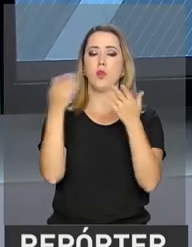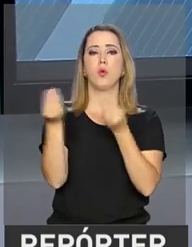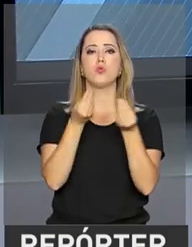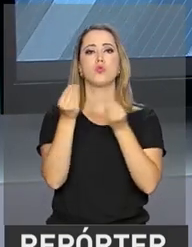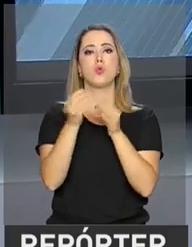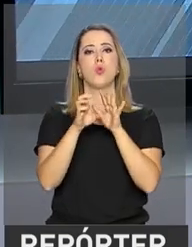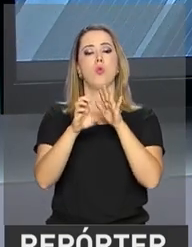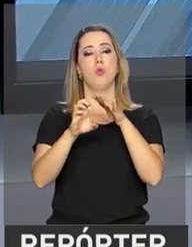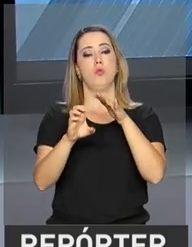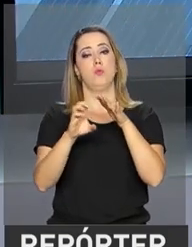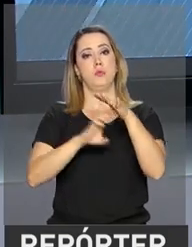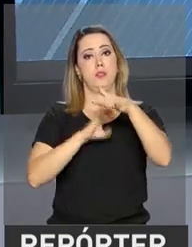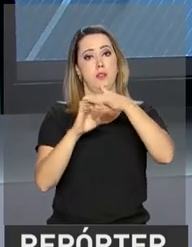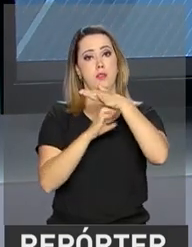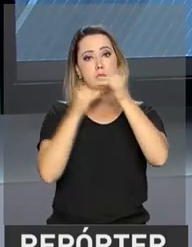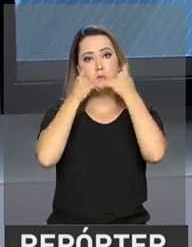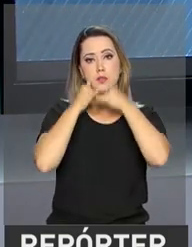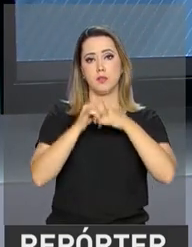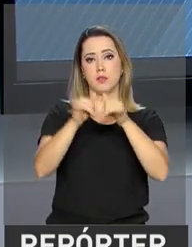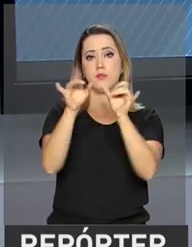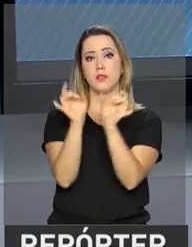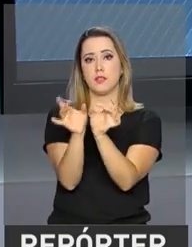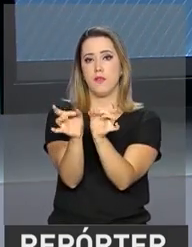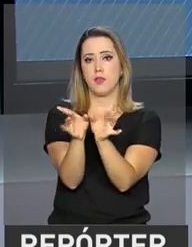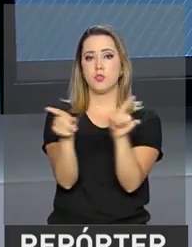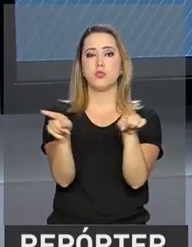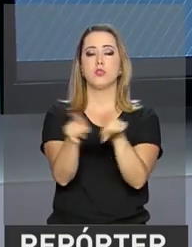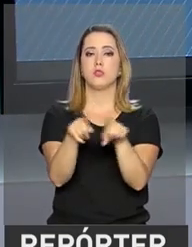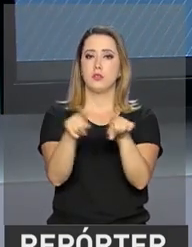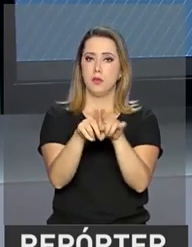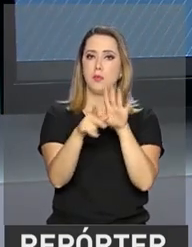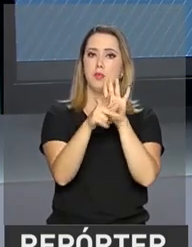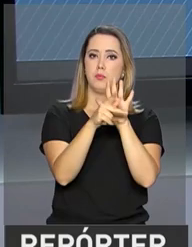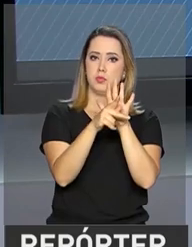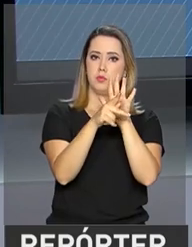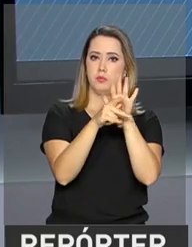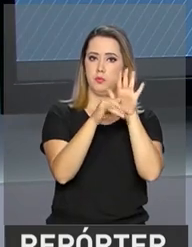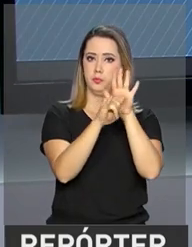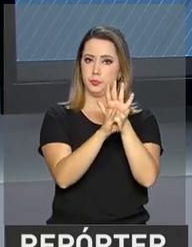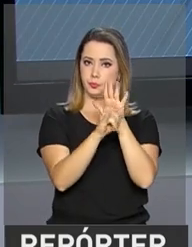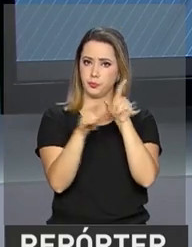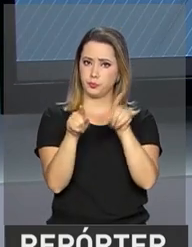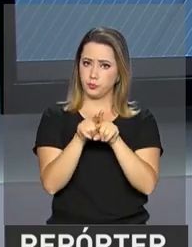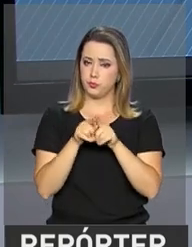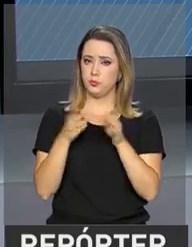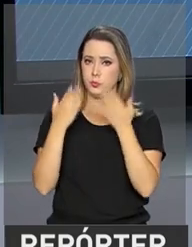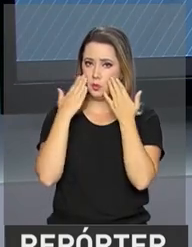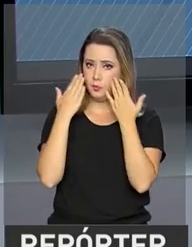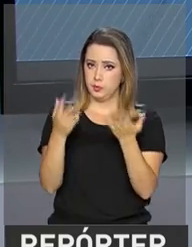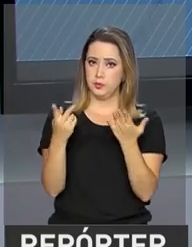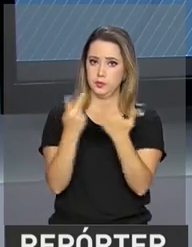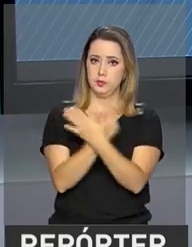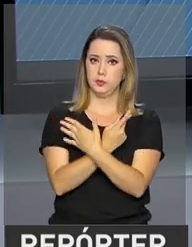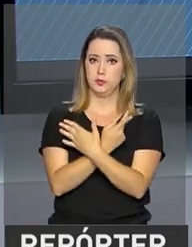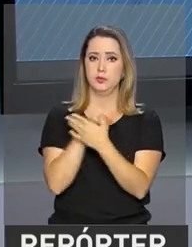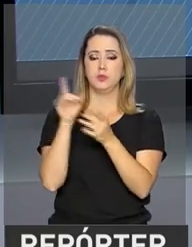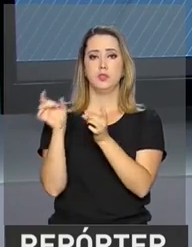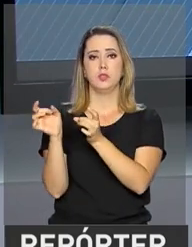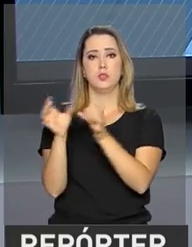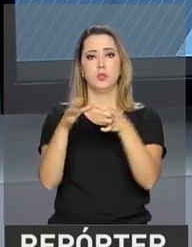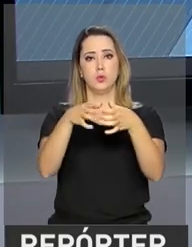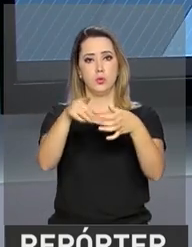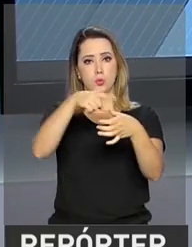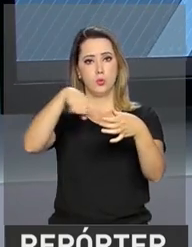a empresa também vai ser concedida dentro do programa de parceria de investimentos a apresentação do ministro foi feita em audiência na comissão de assuntos